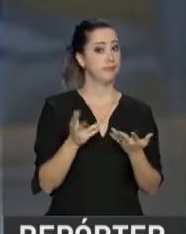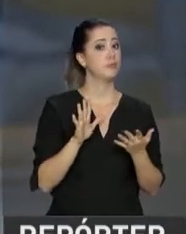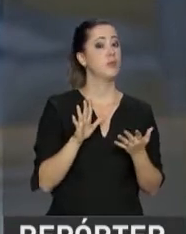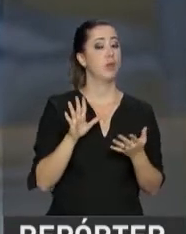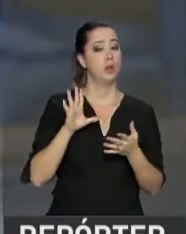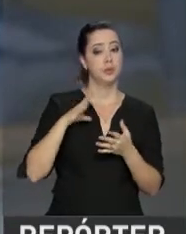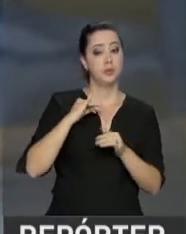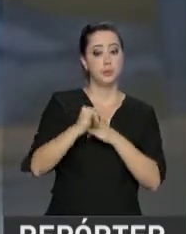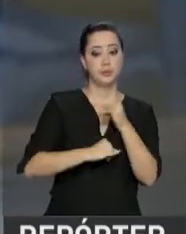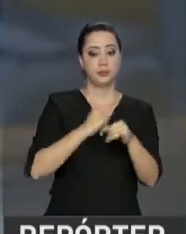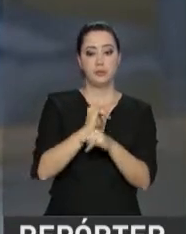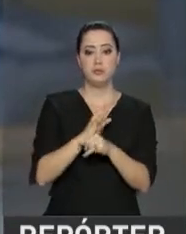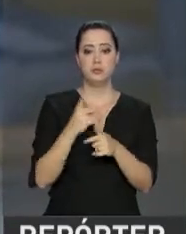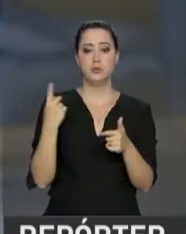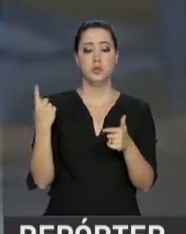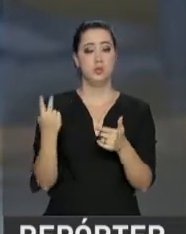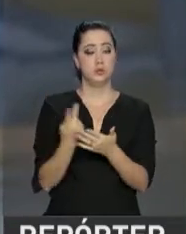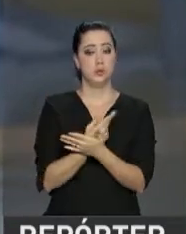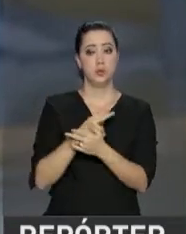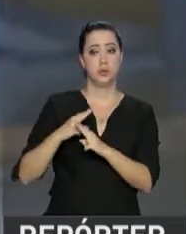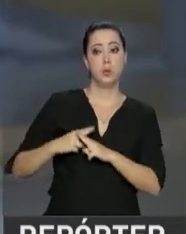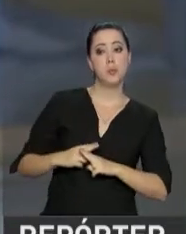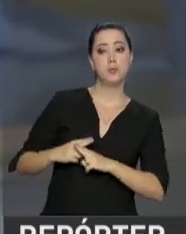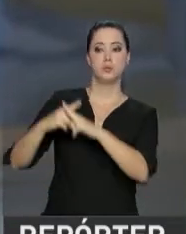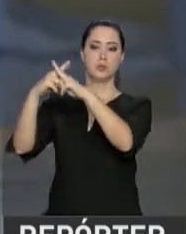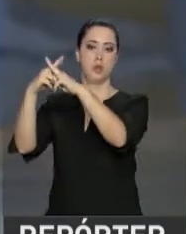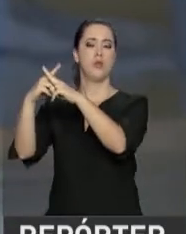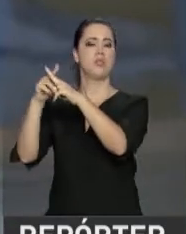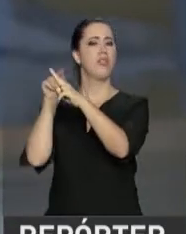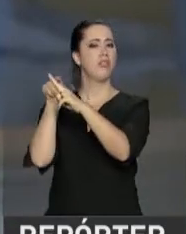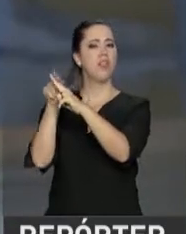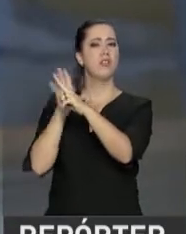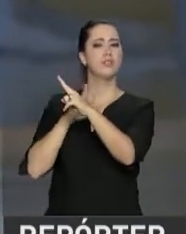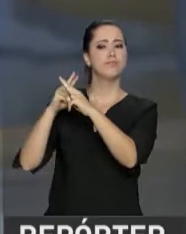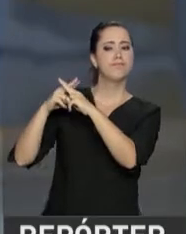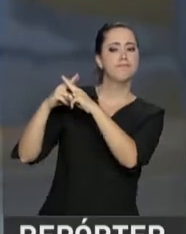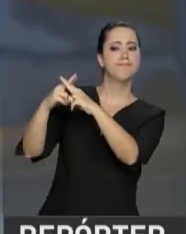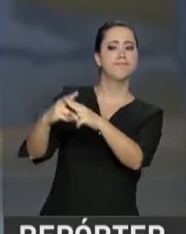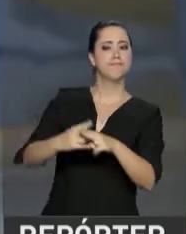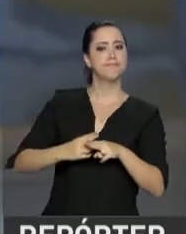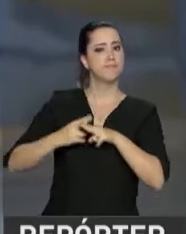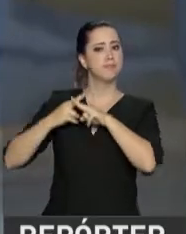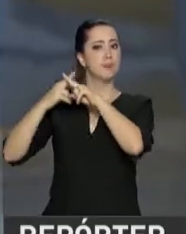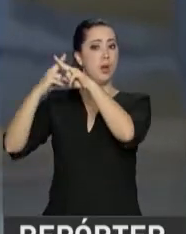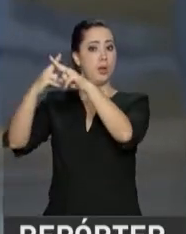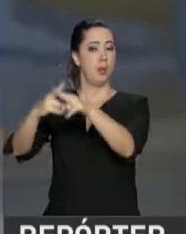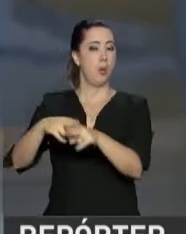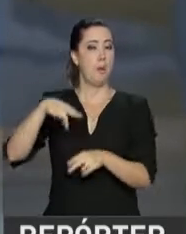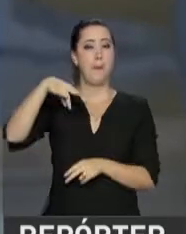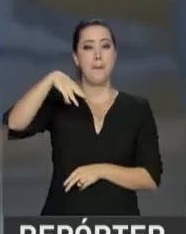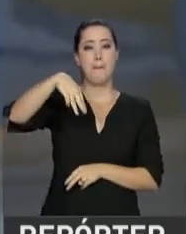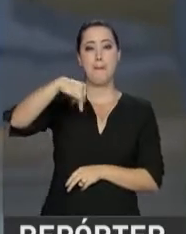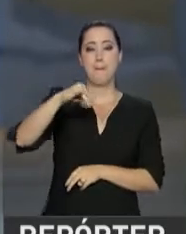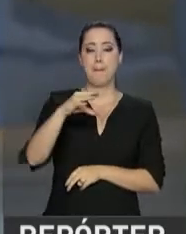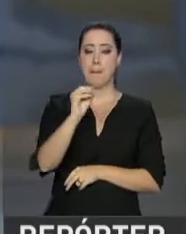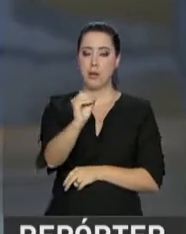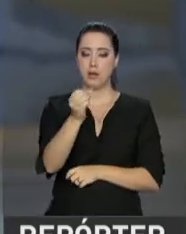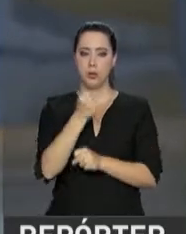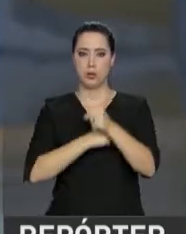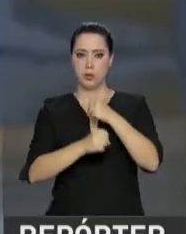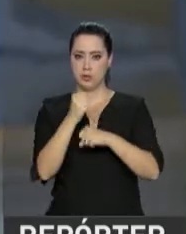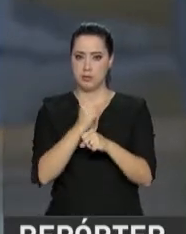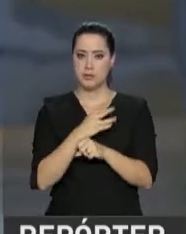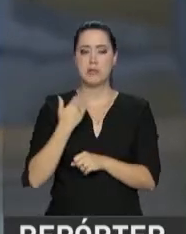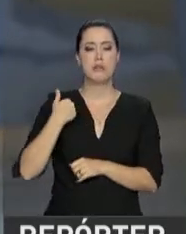serão feitas por um satélite de propriedade do governo brasileiro que está em órbita desde maio do ano passado e